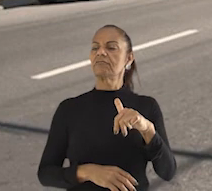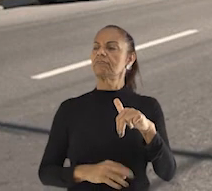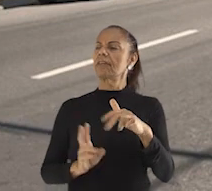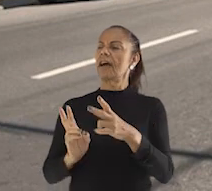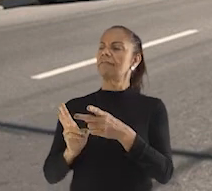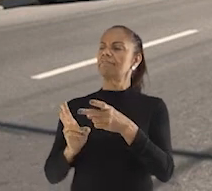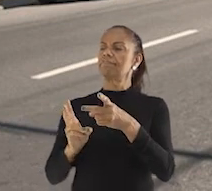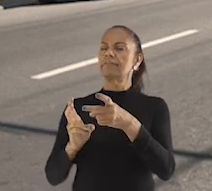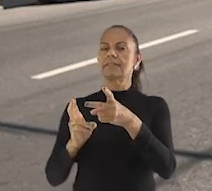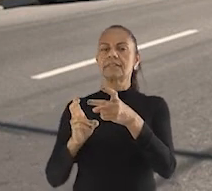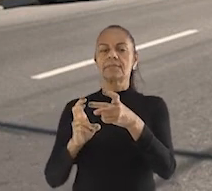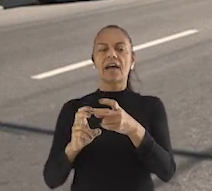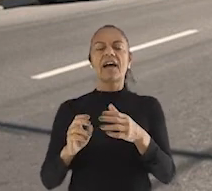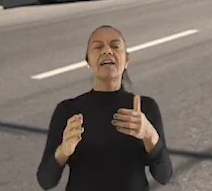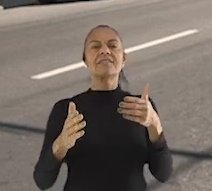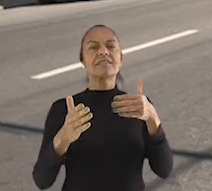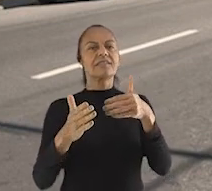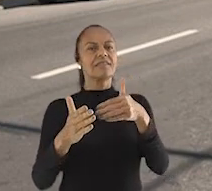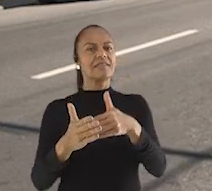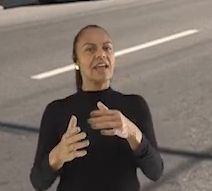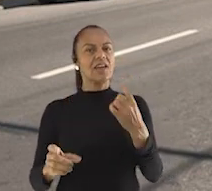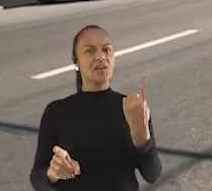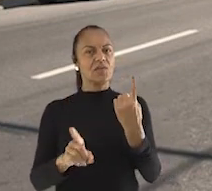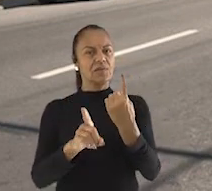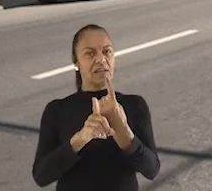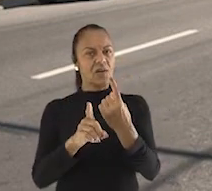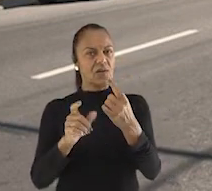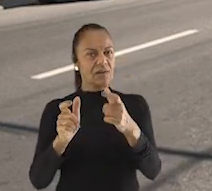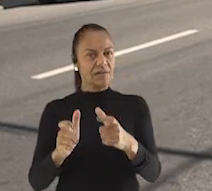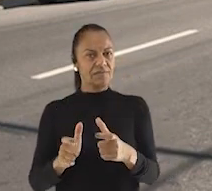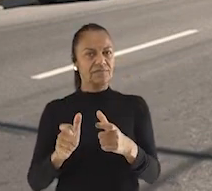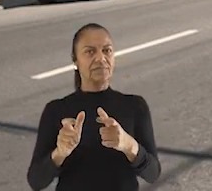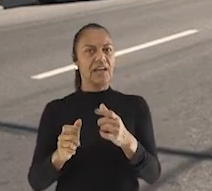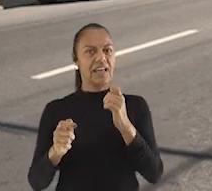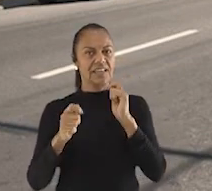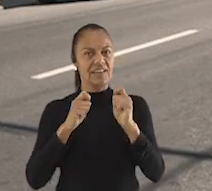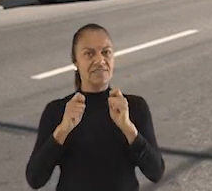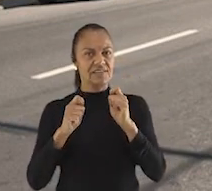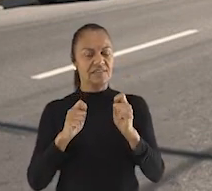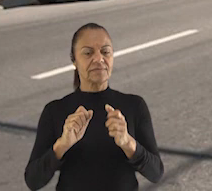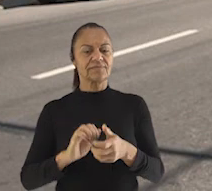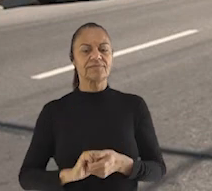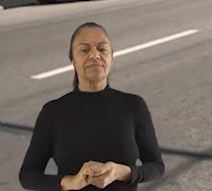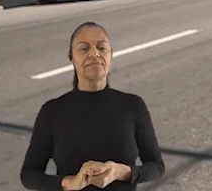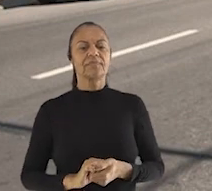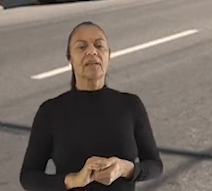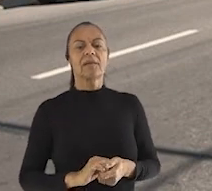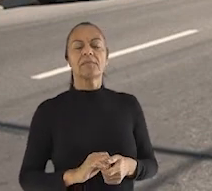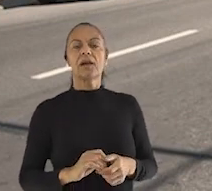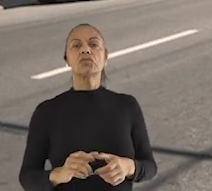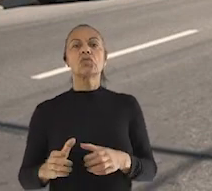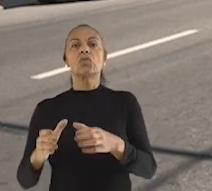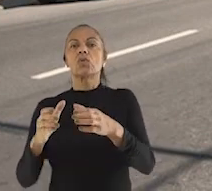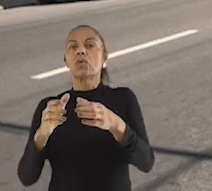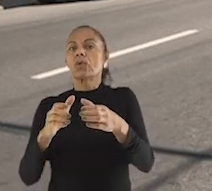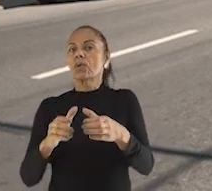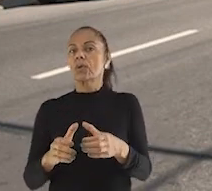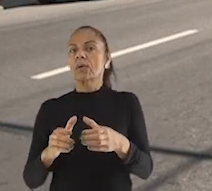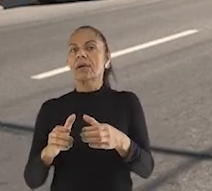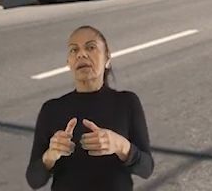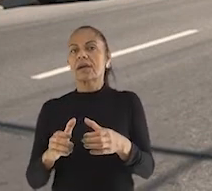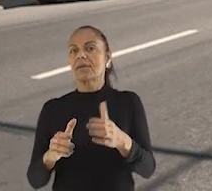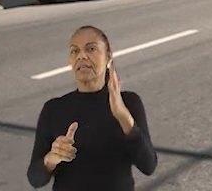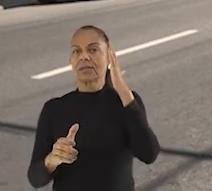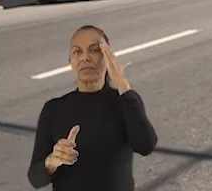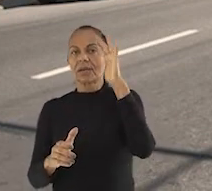até finalmente encontrar o local de sua entrevista. Como ele não sabia ao certo o local, ele saiu de